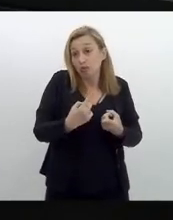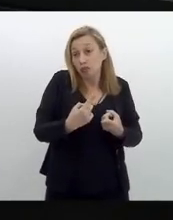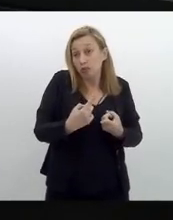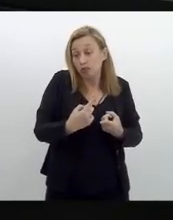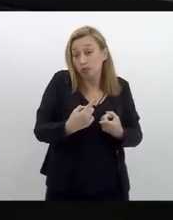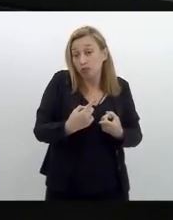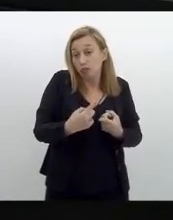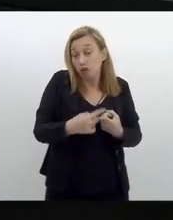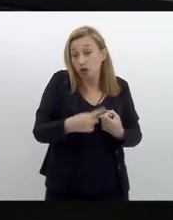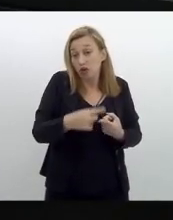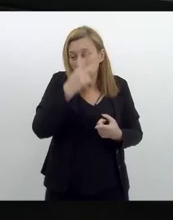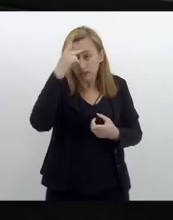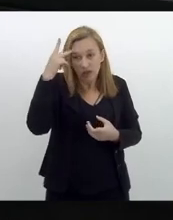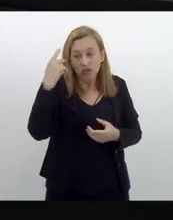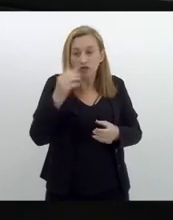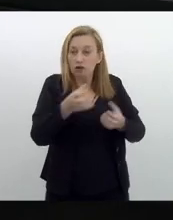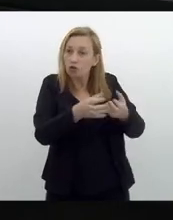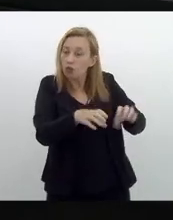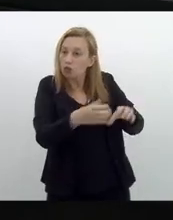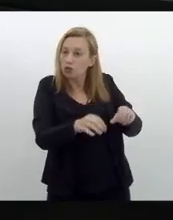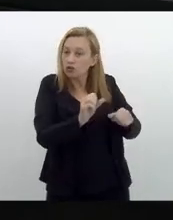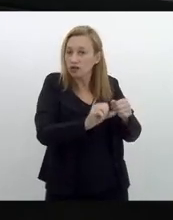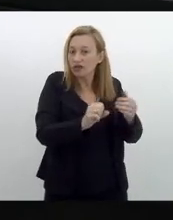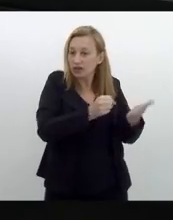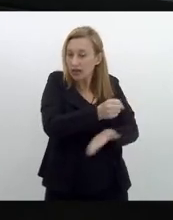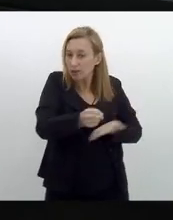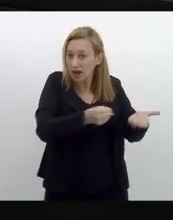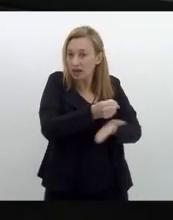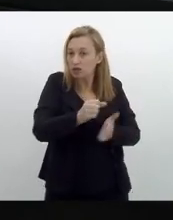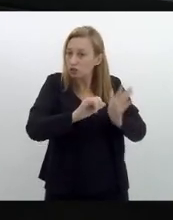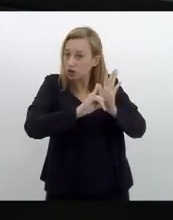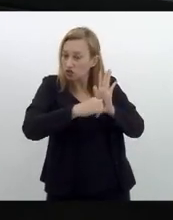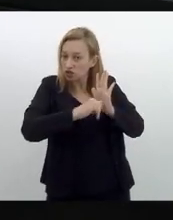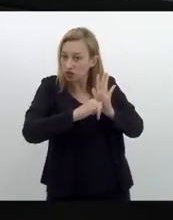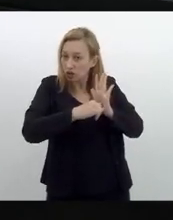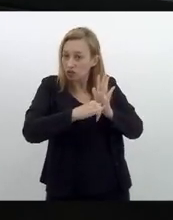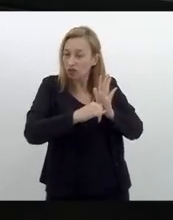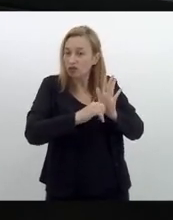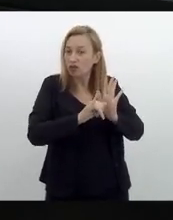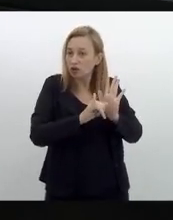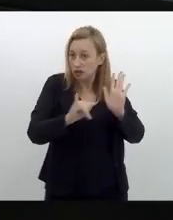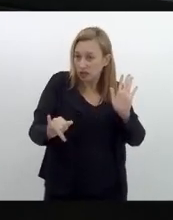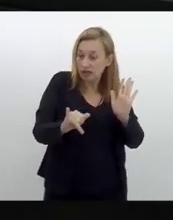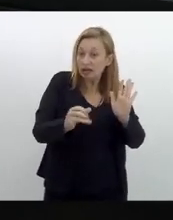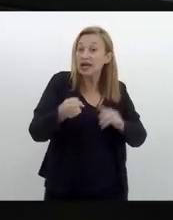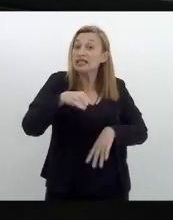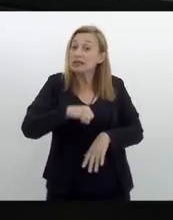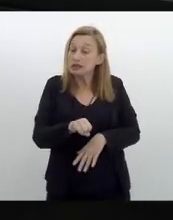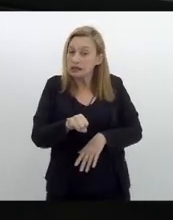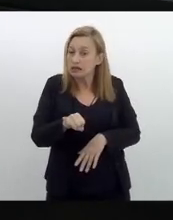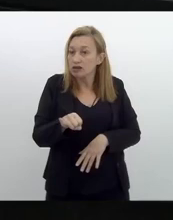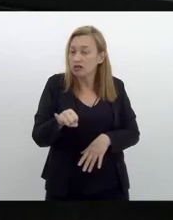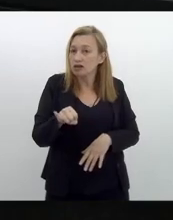quando faz o concurso, ela faz com base naquele edital que foi publicado. se foi